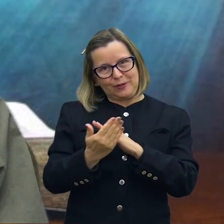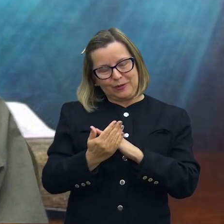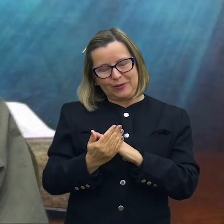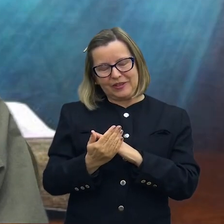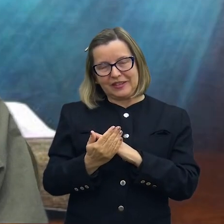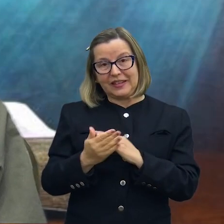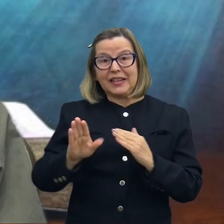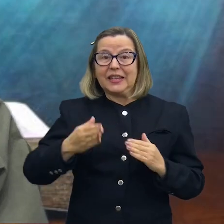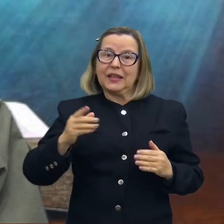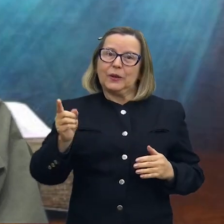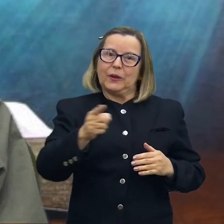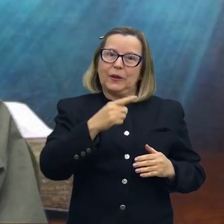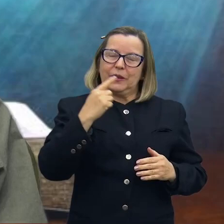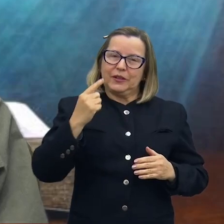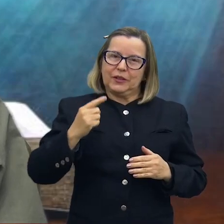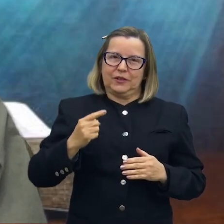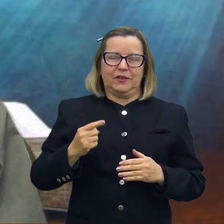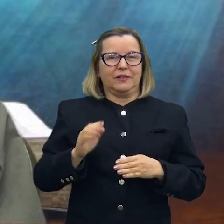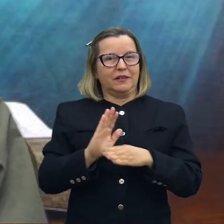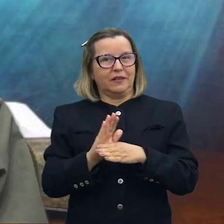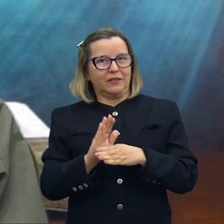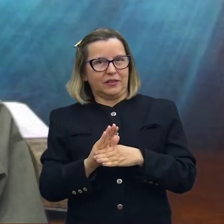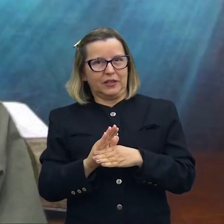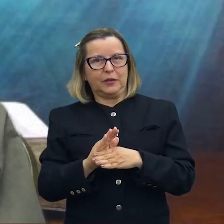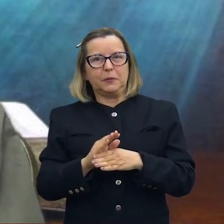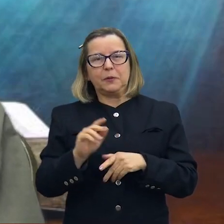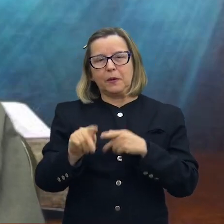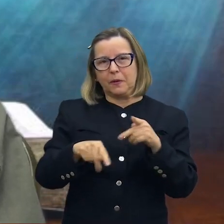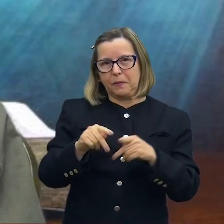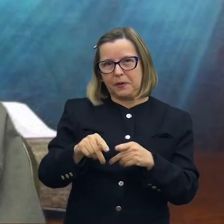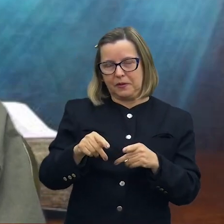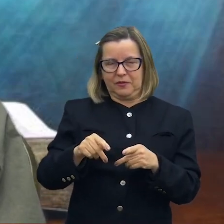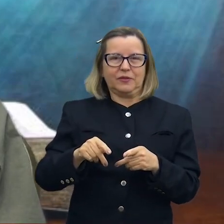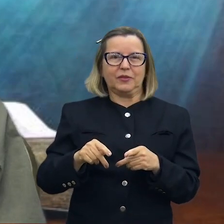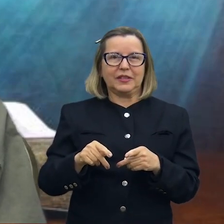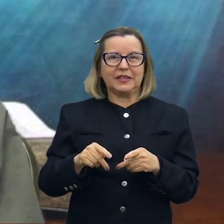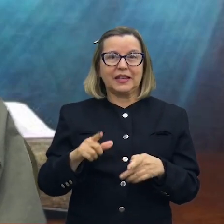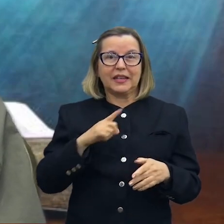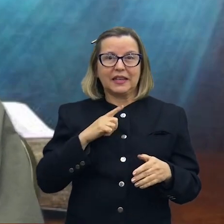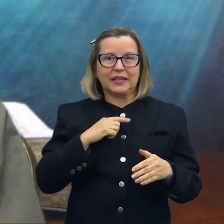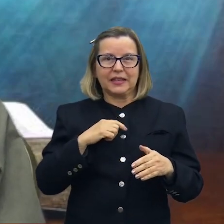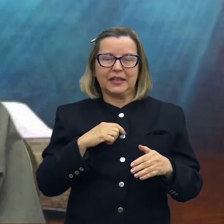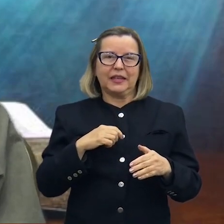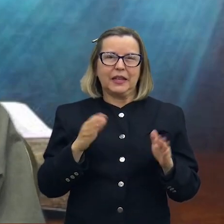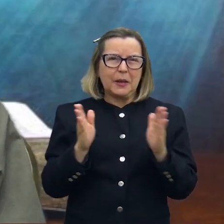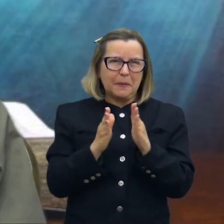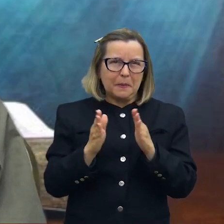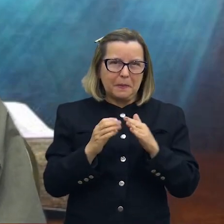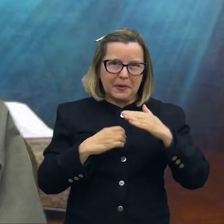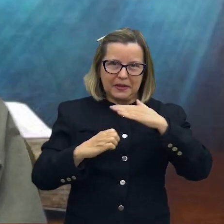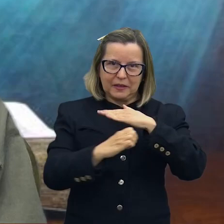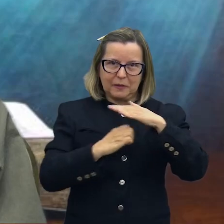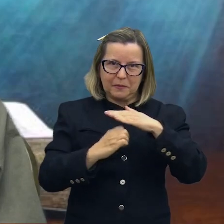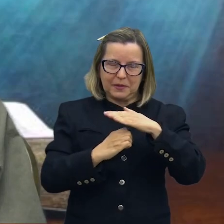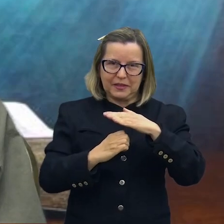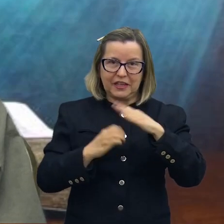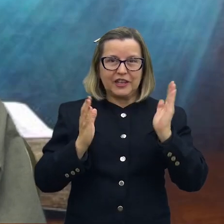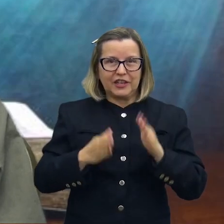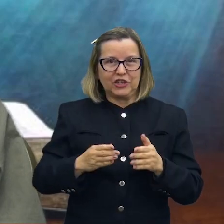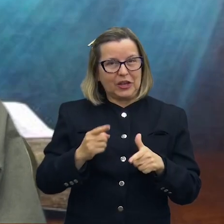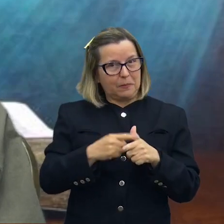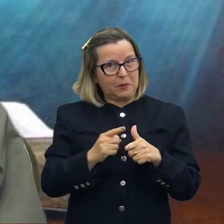algumas pessoas que têm pequenas empresas. A situação já estava ruim.